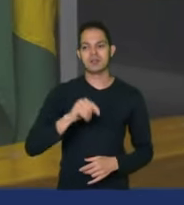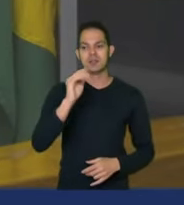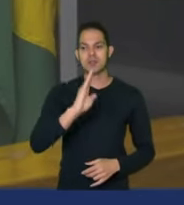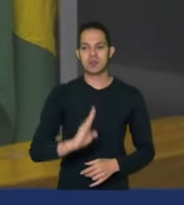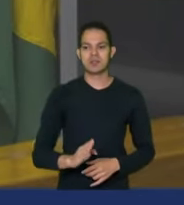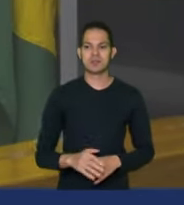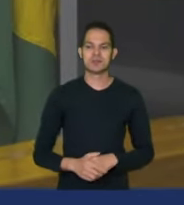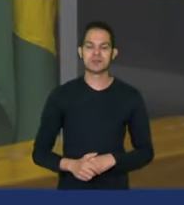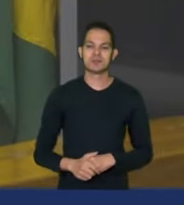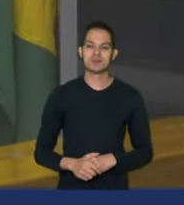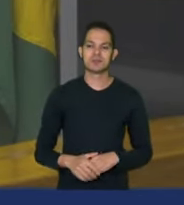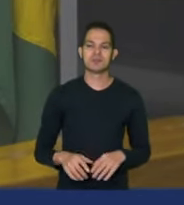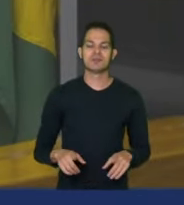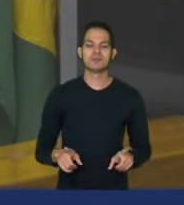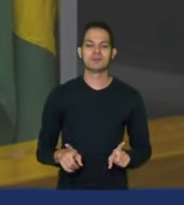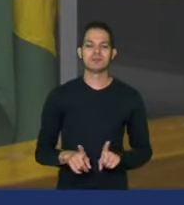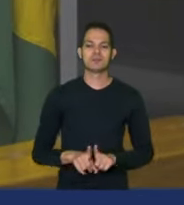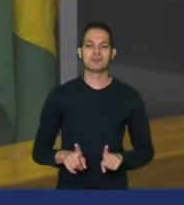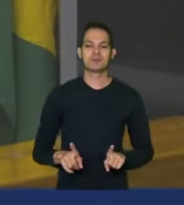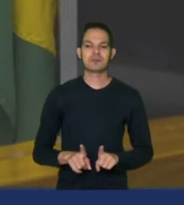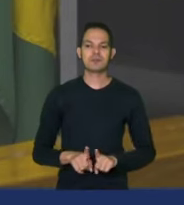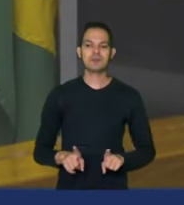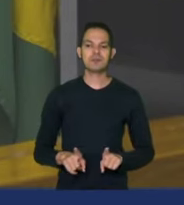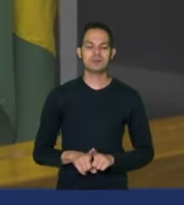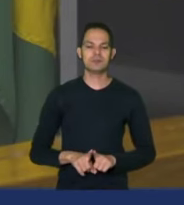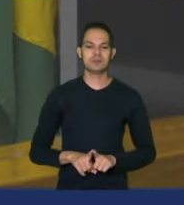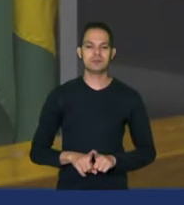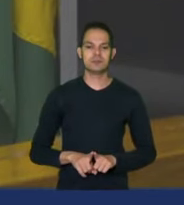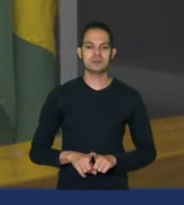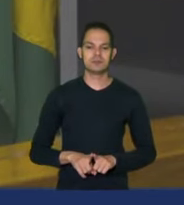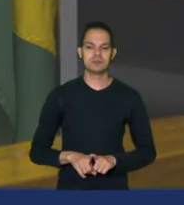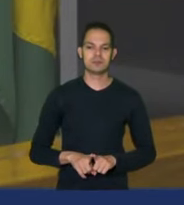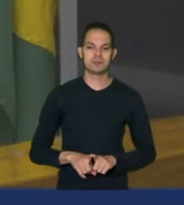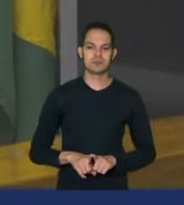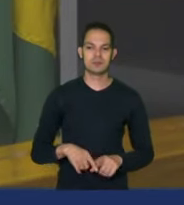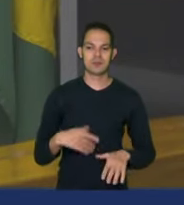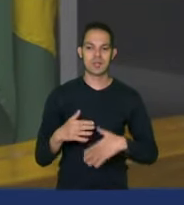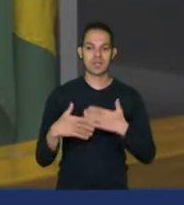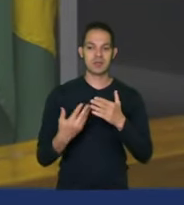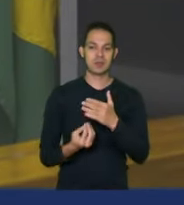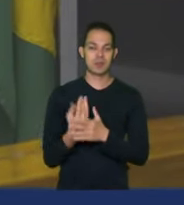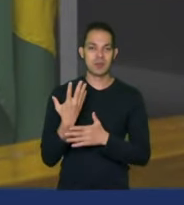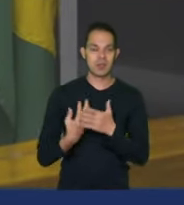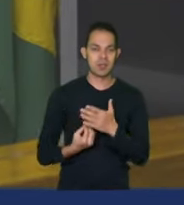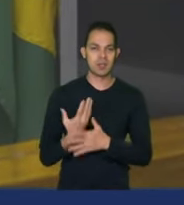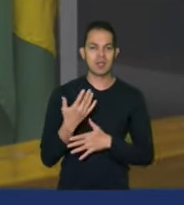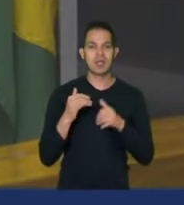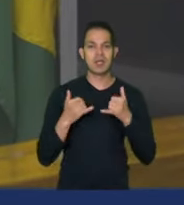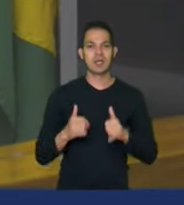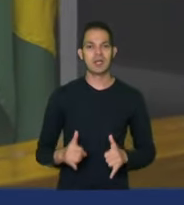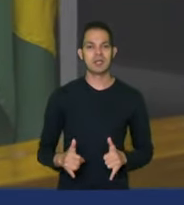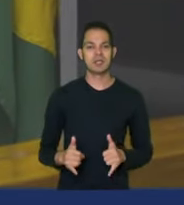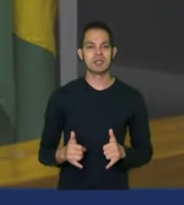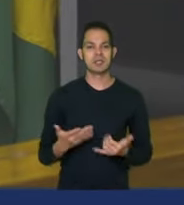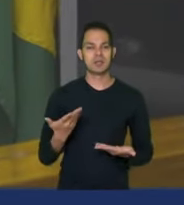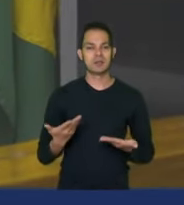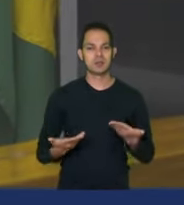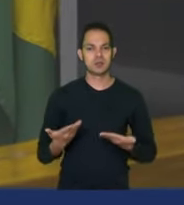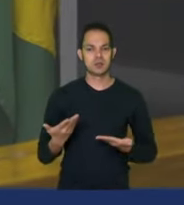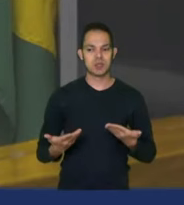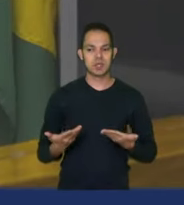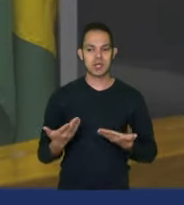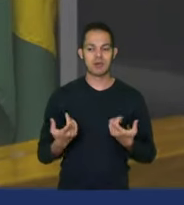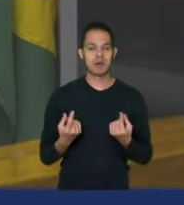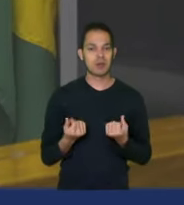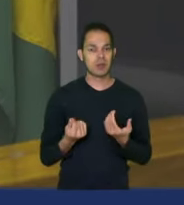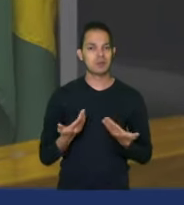as próprias necessidades de desenvolvimento produtivo, com uma energia que seja razoável, a preços